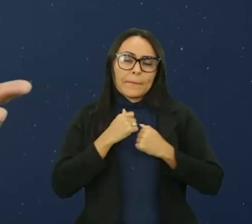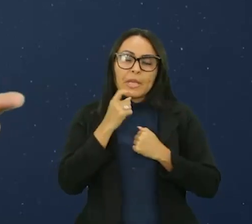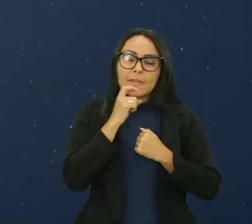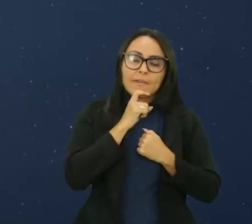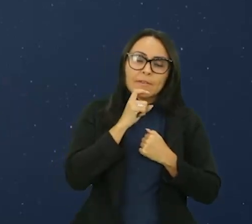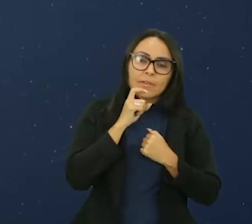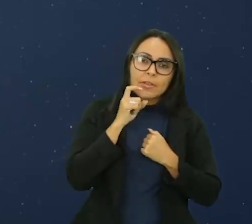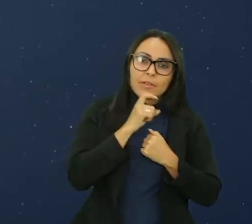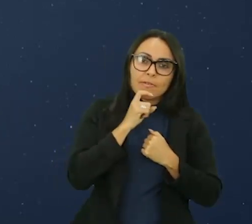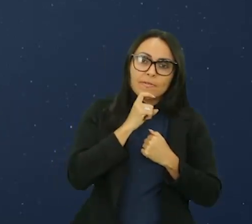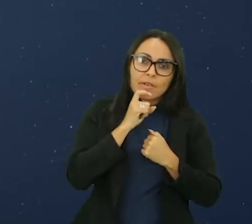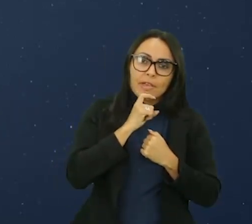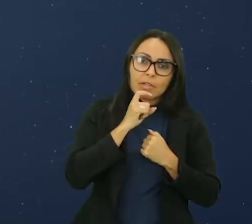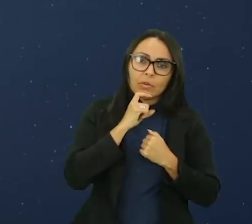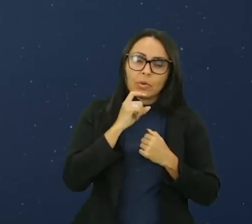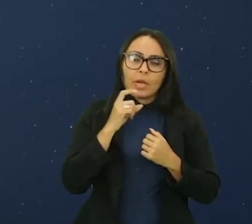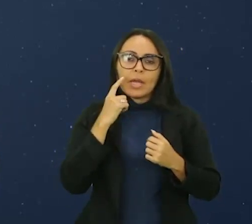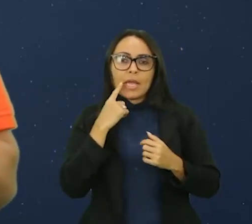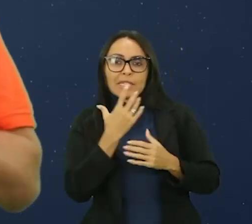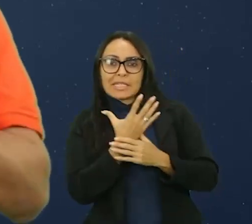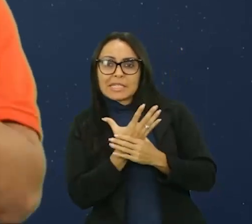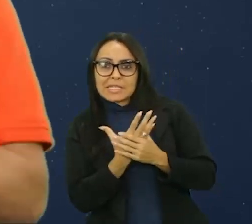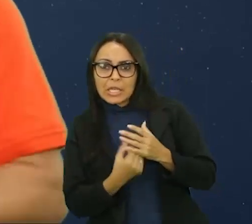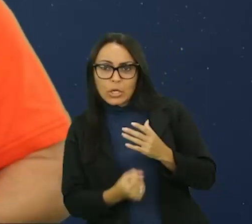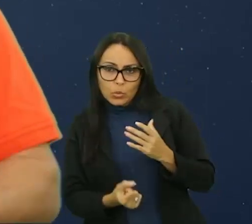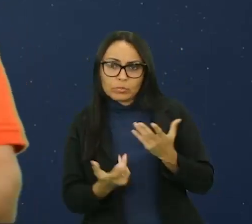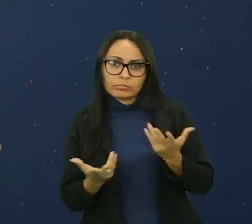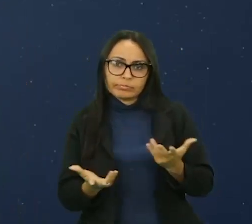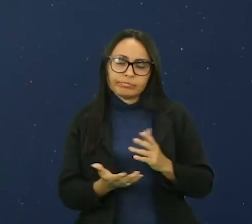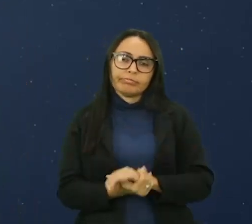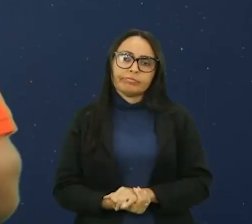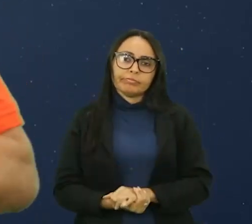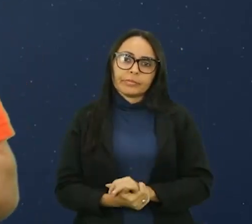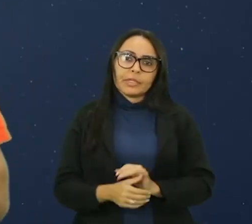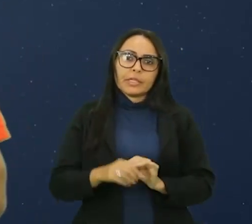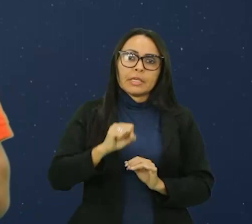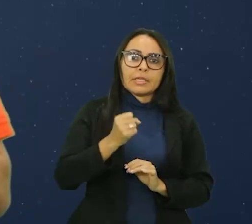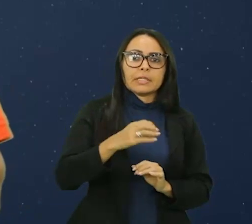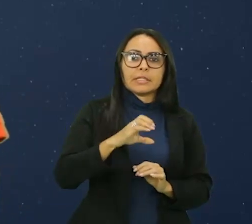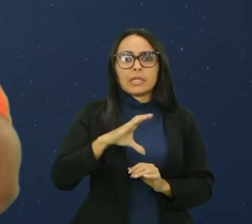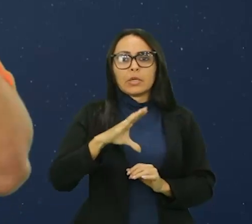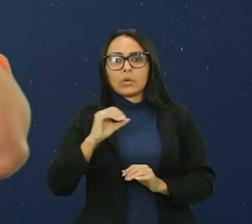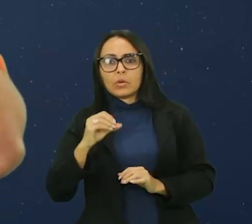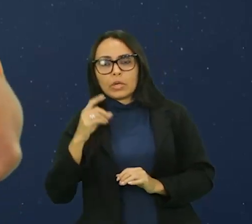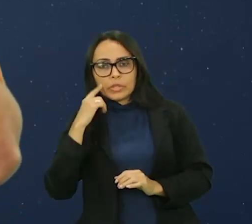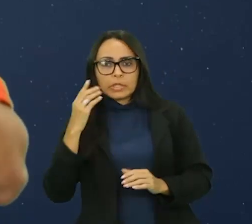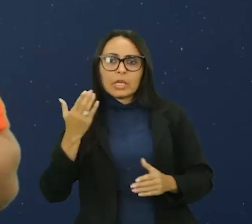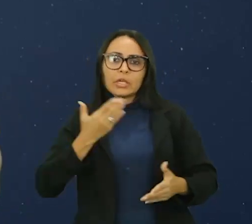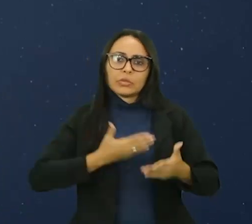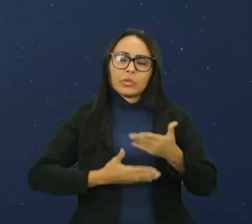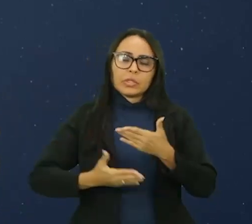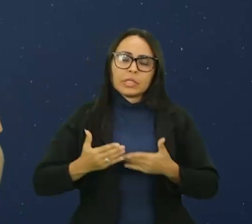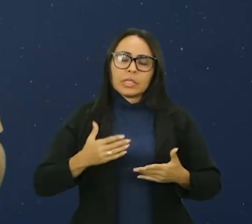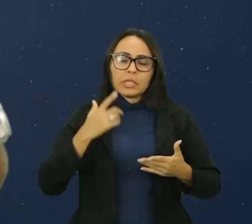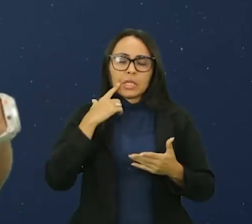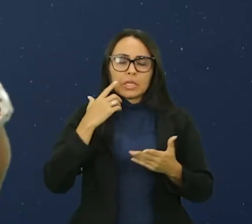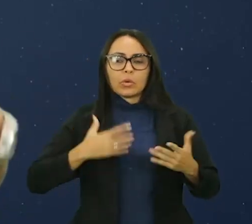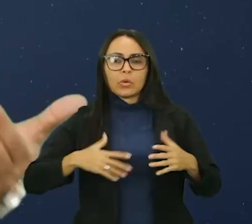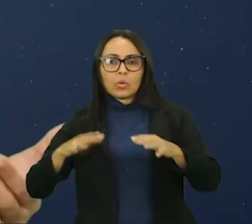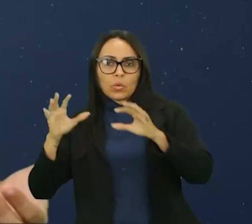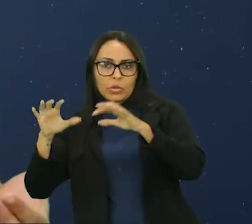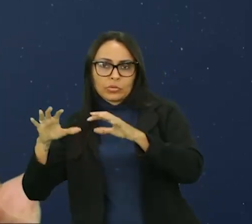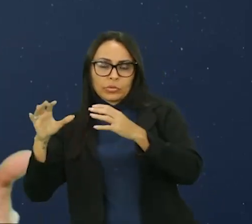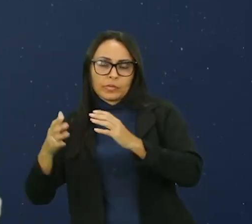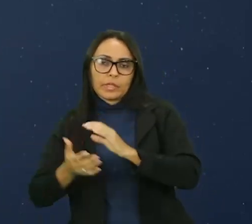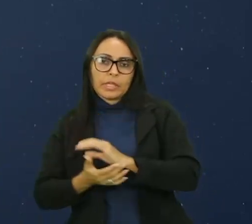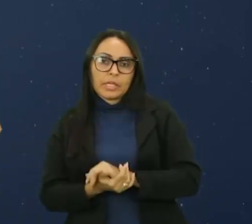coisa interessante, né? Na maior parte do Brasil, o inverno é seco, embora a gente associe muitas vezes o inverno à chuva. E aí tem